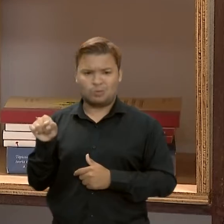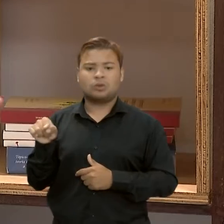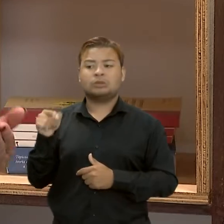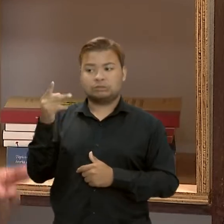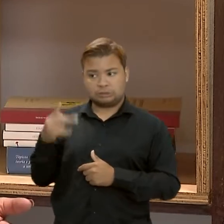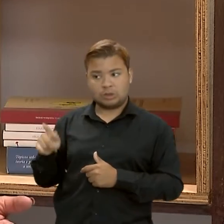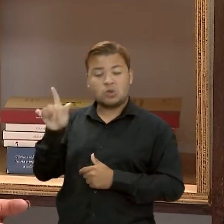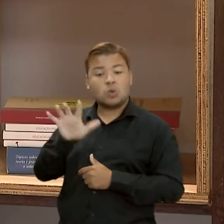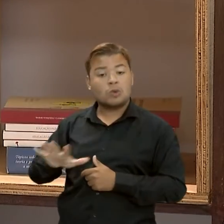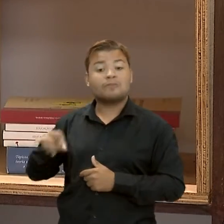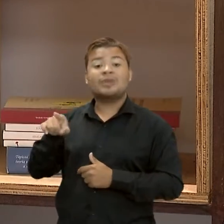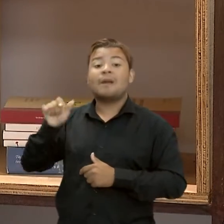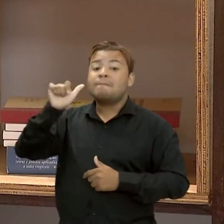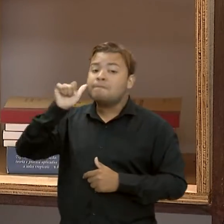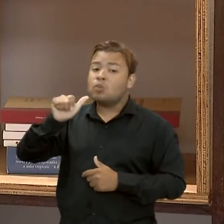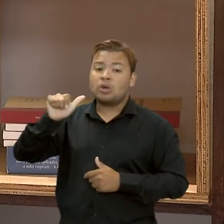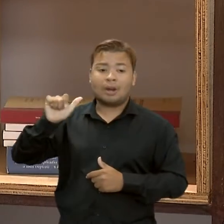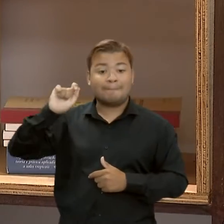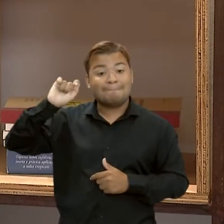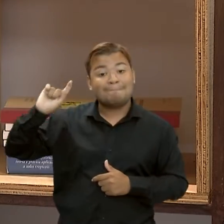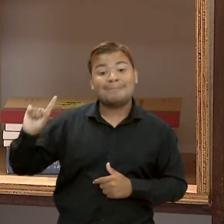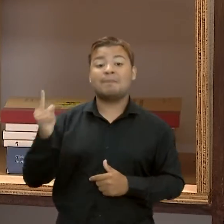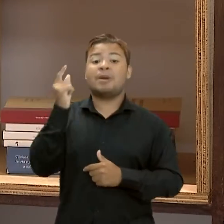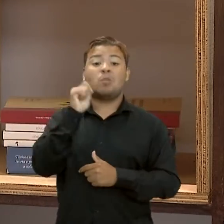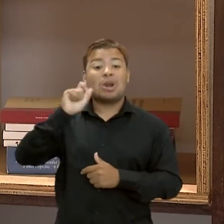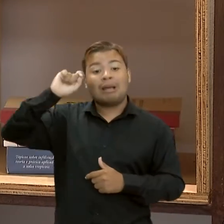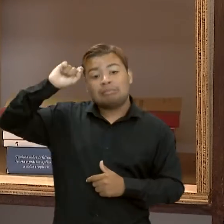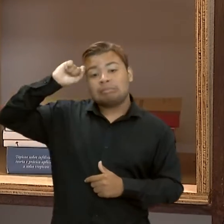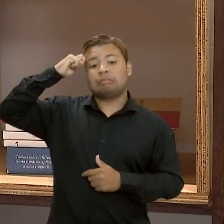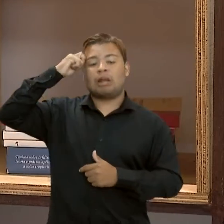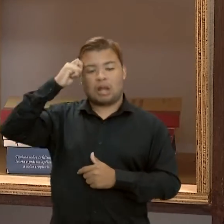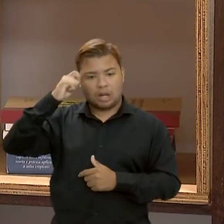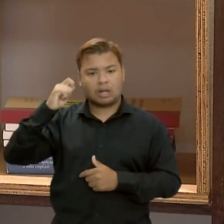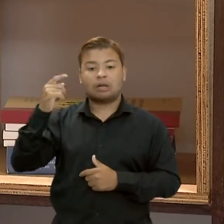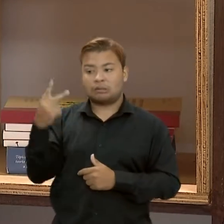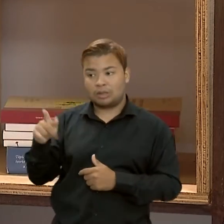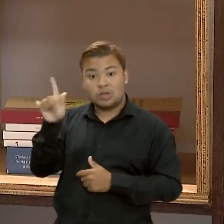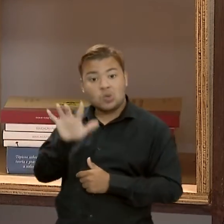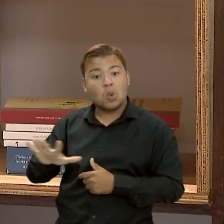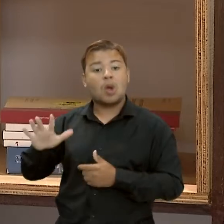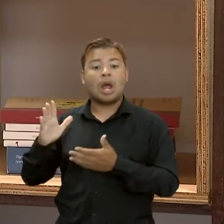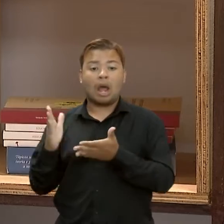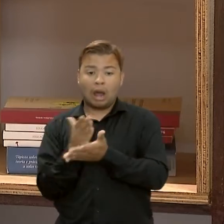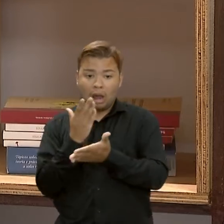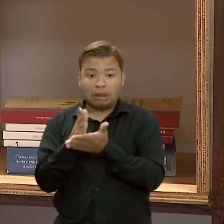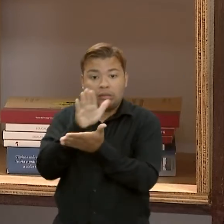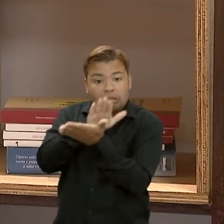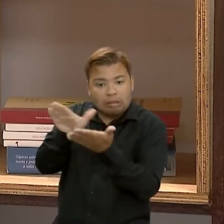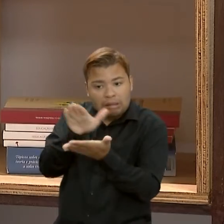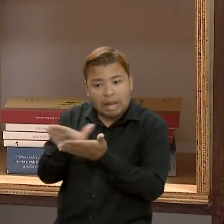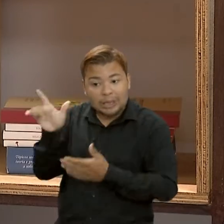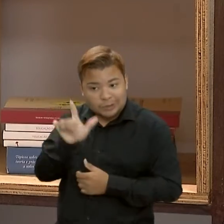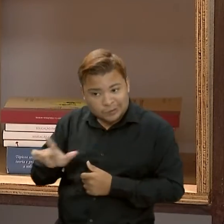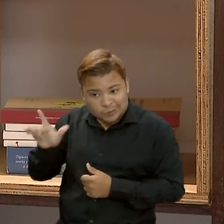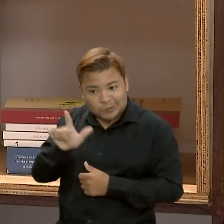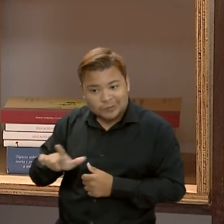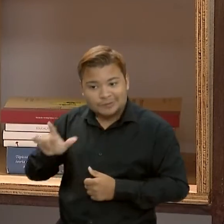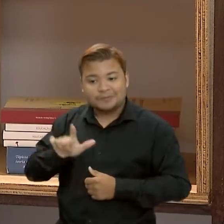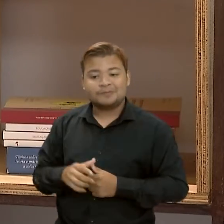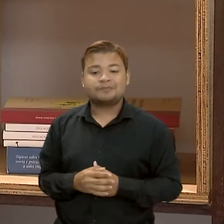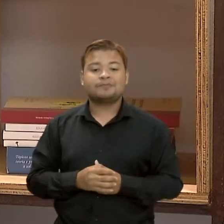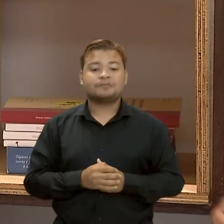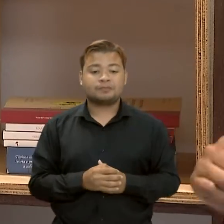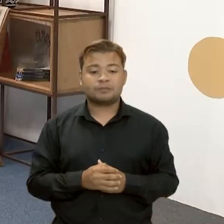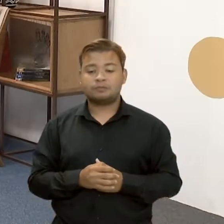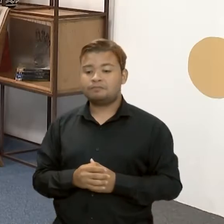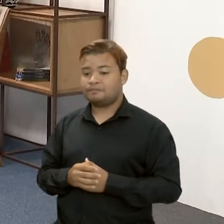a primeira mulher a publicar uma obra literária em Goiás, né? E ela juntamente... Professora.